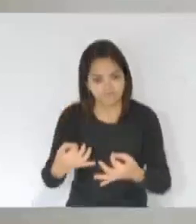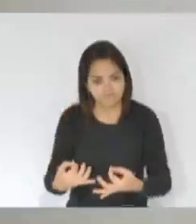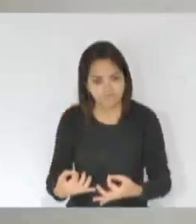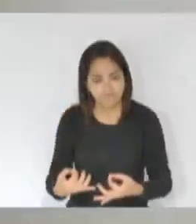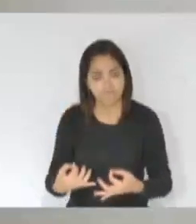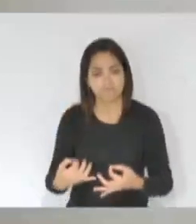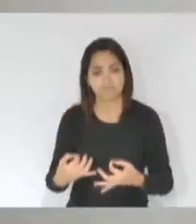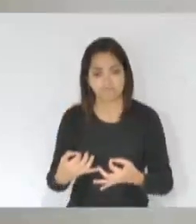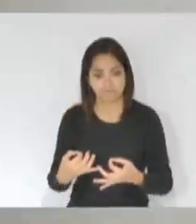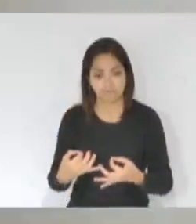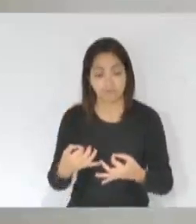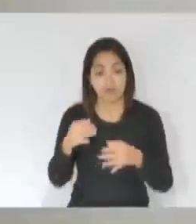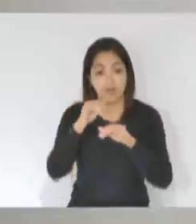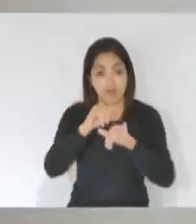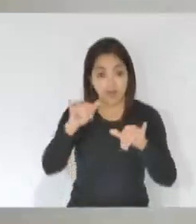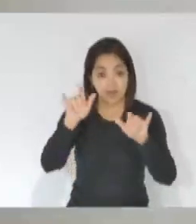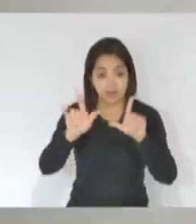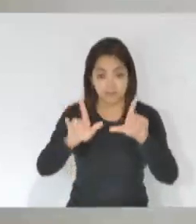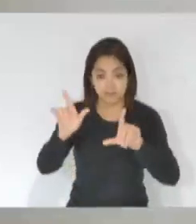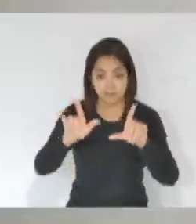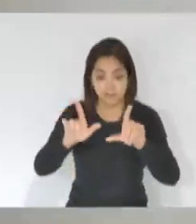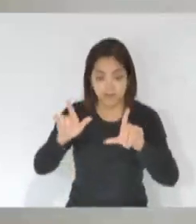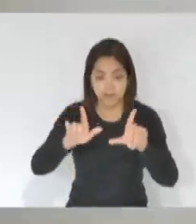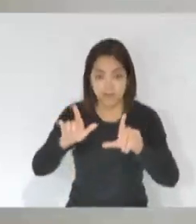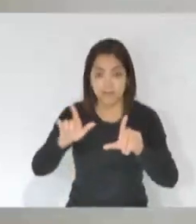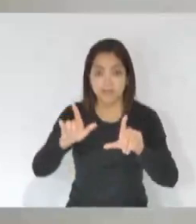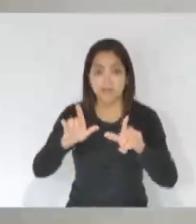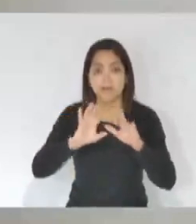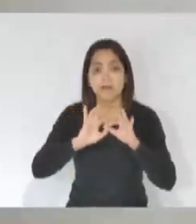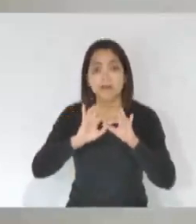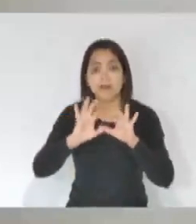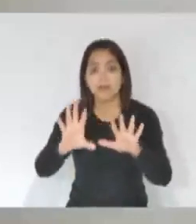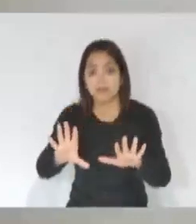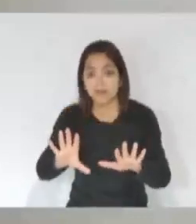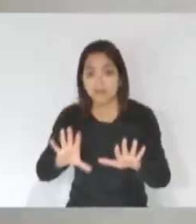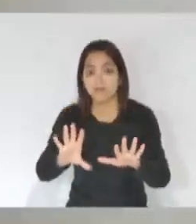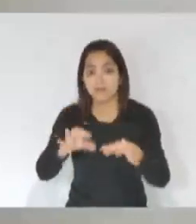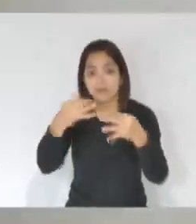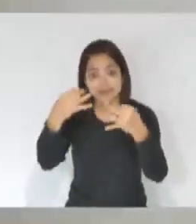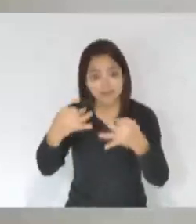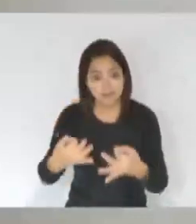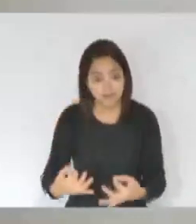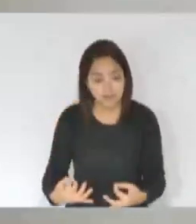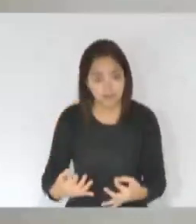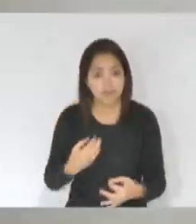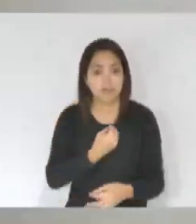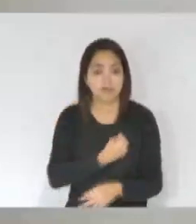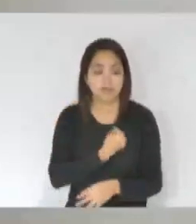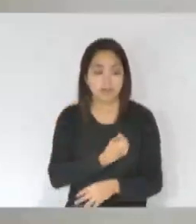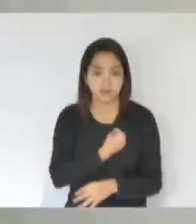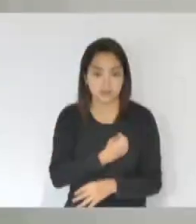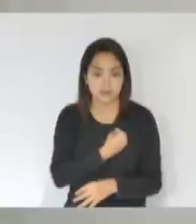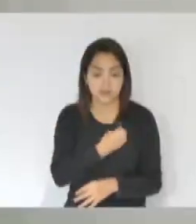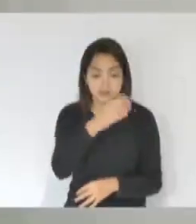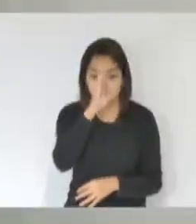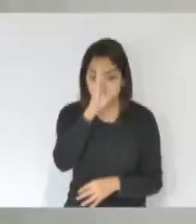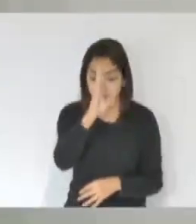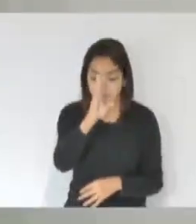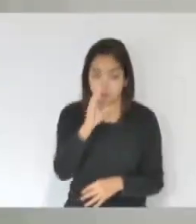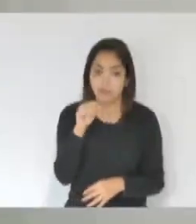que a imprensa ela torne-se cada vez mais livre, mais decente, mais presente, principalmente